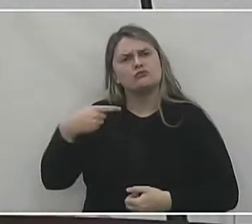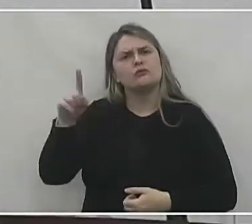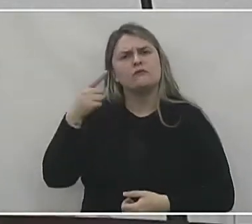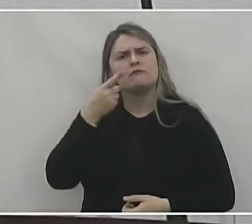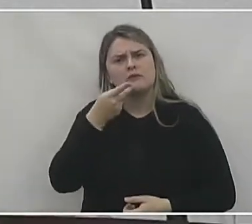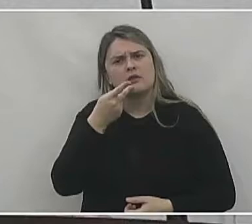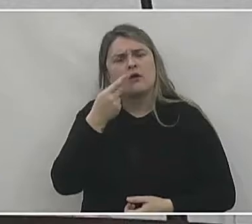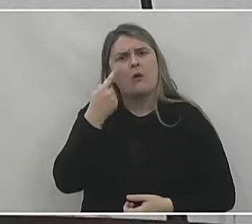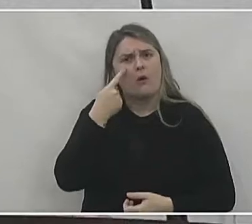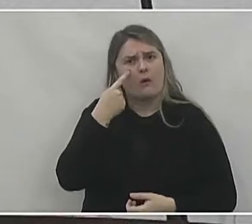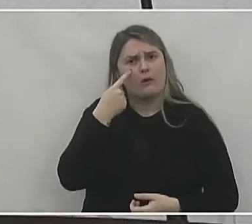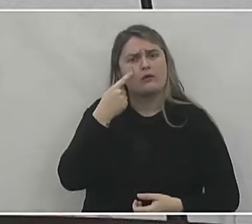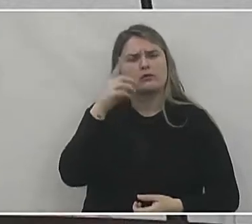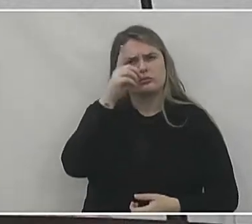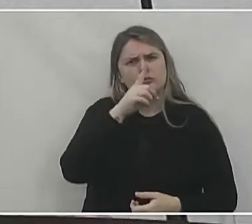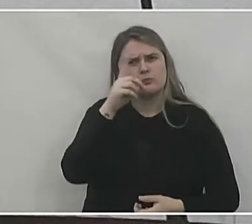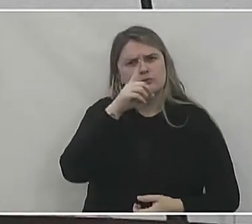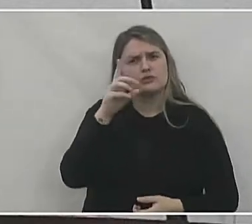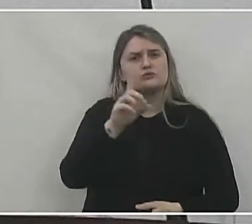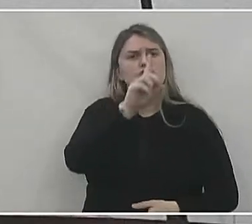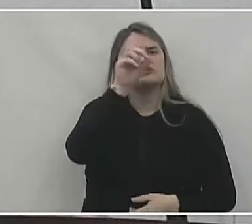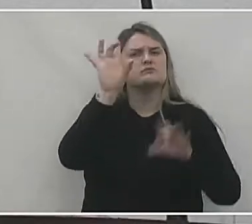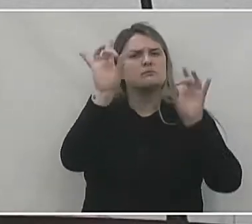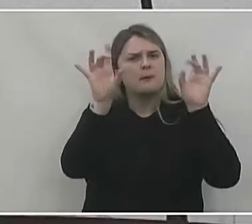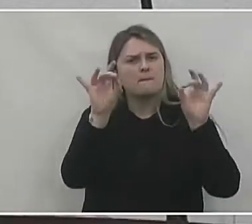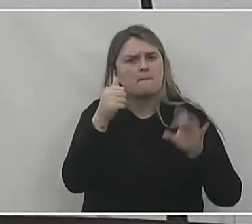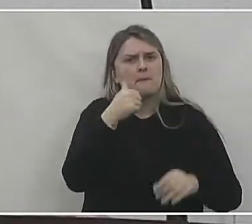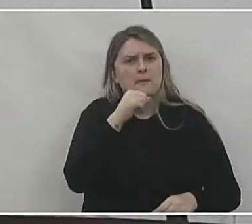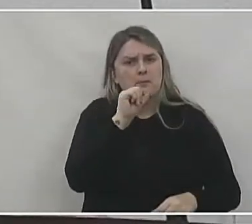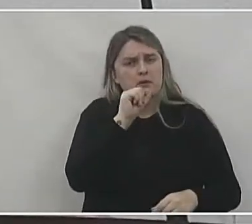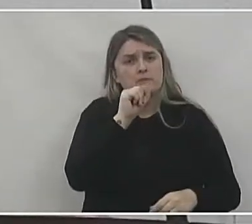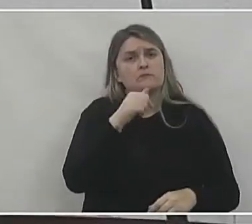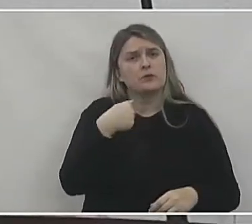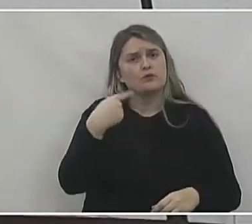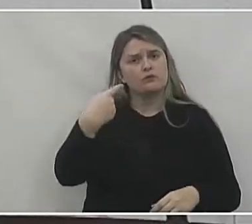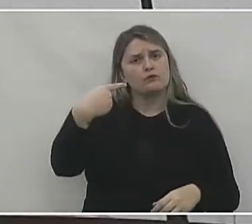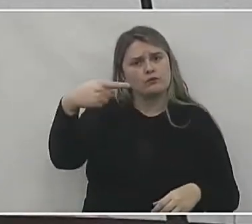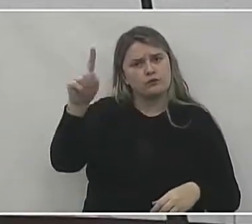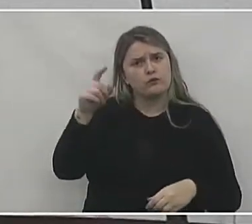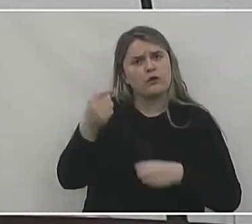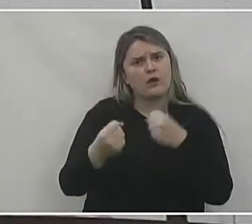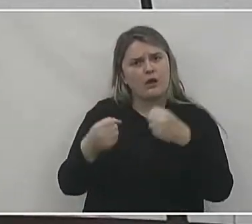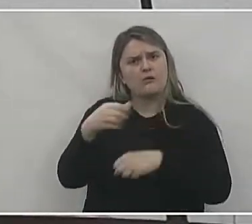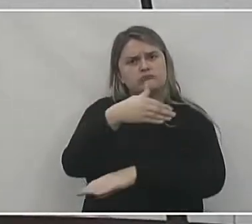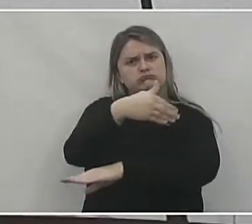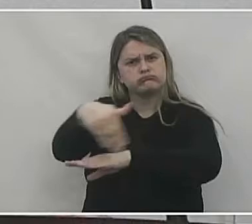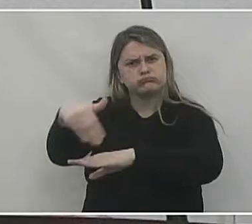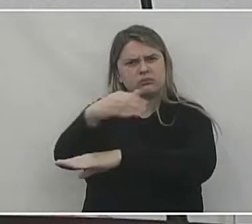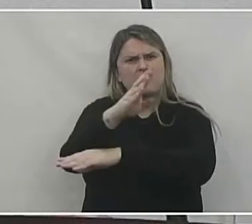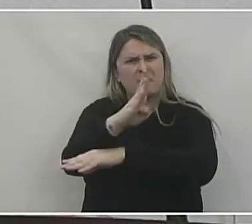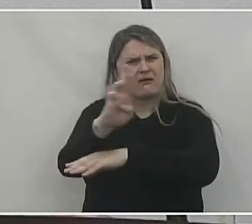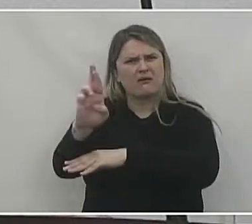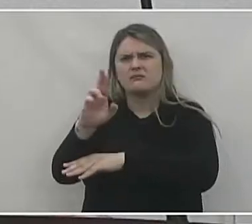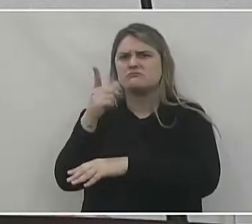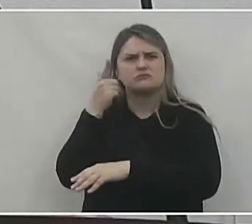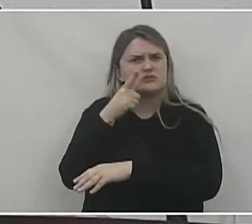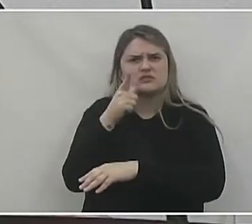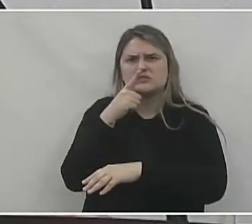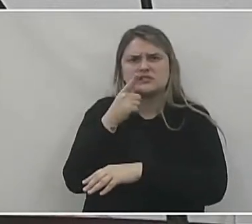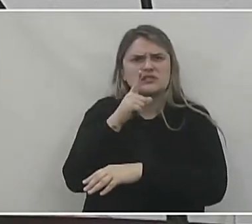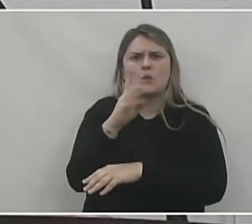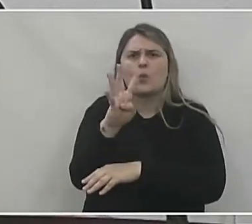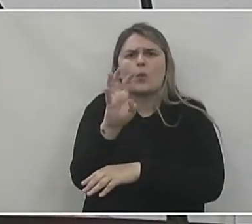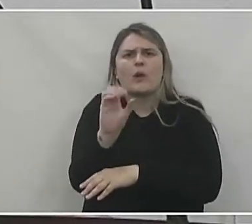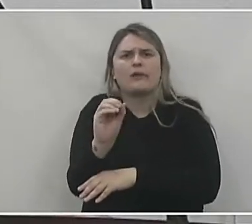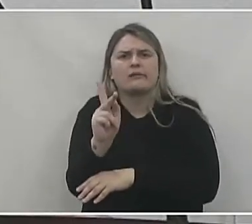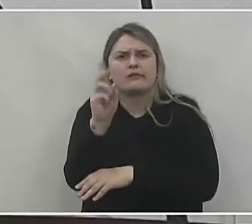olha, eu passei no domingo, era o Dia das Mães até, passei de carro na rodovia e dizer que eu não consegui passar de 40